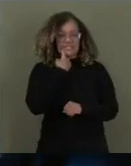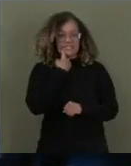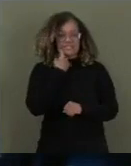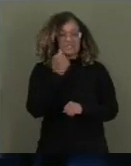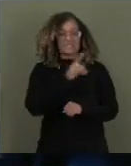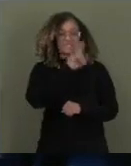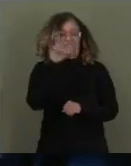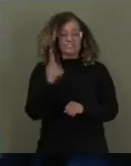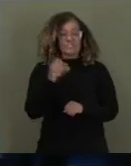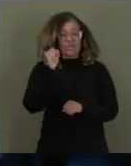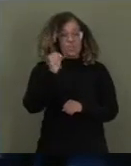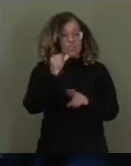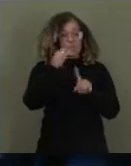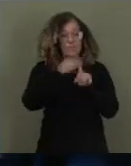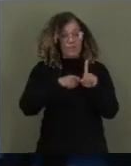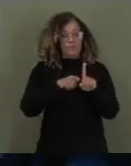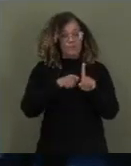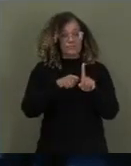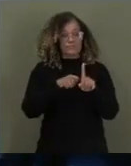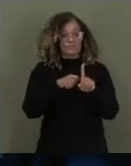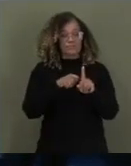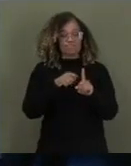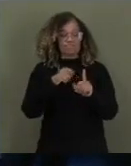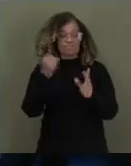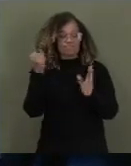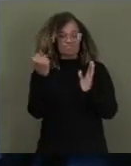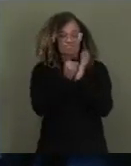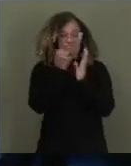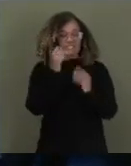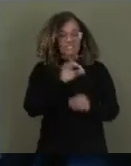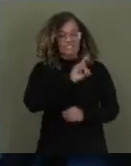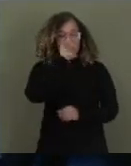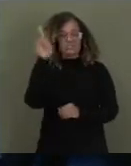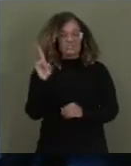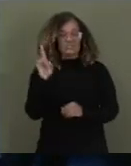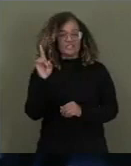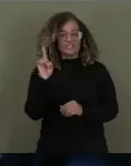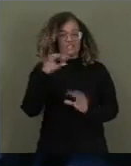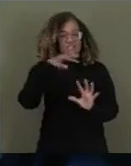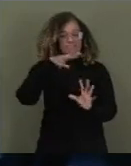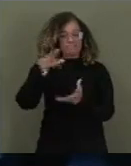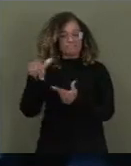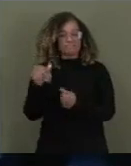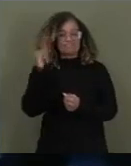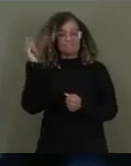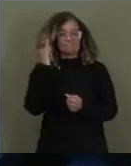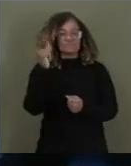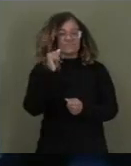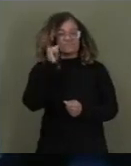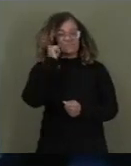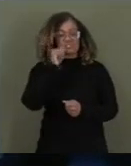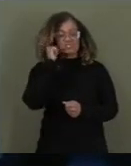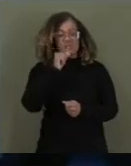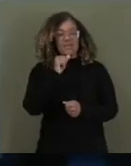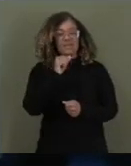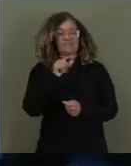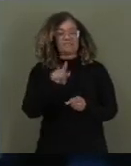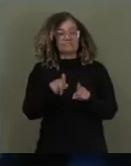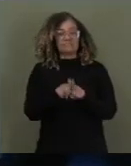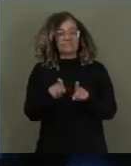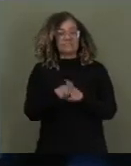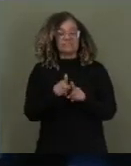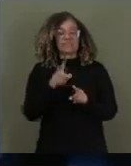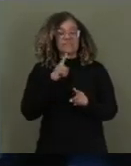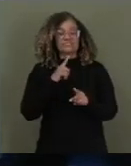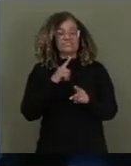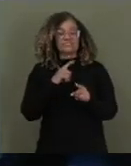dia 8 de Março marca o dia internacional da mulher uma data de reconhecimento da